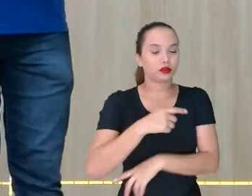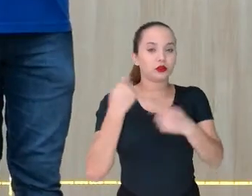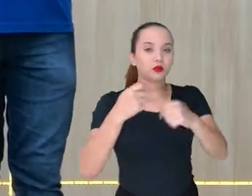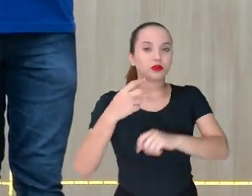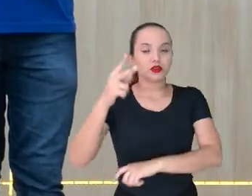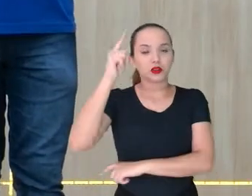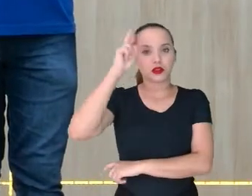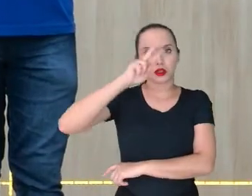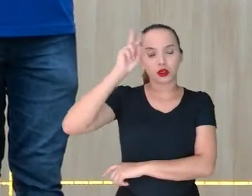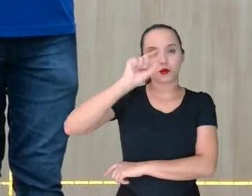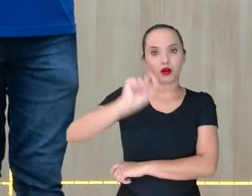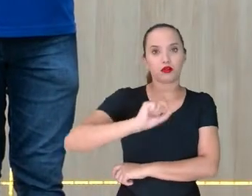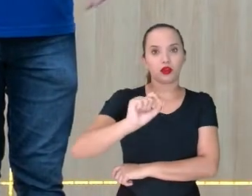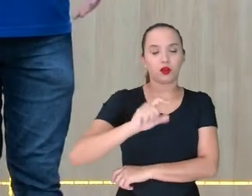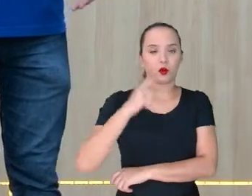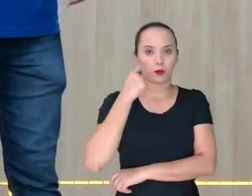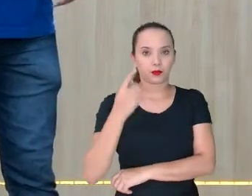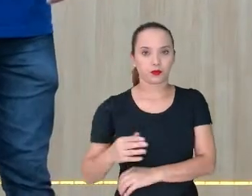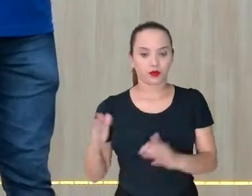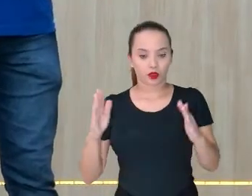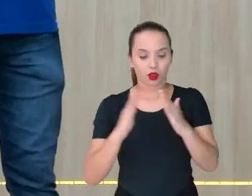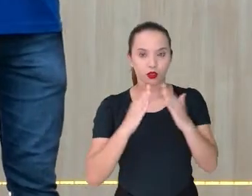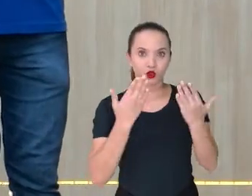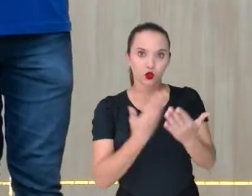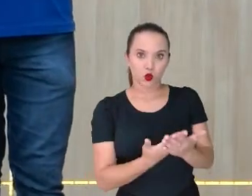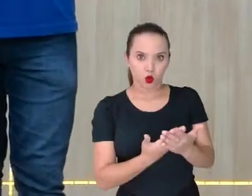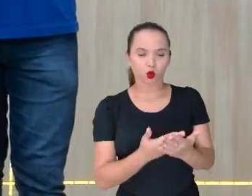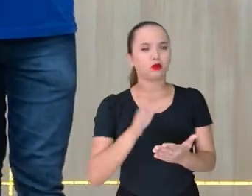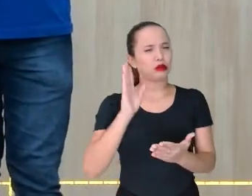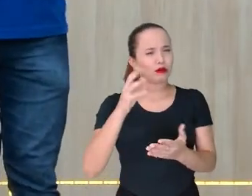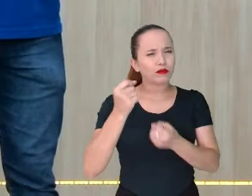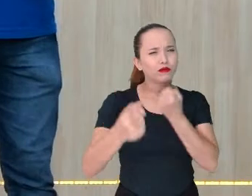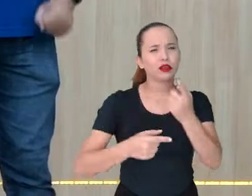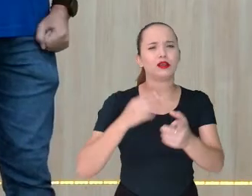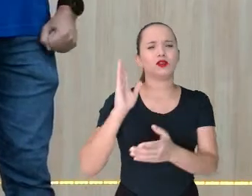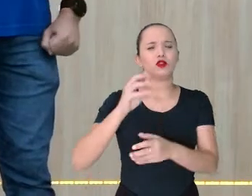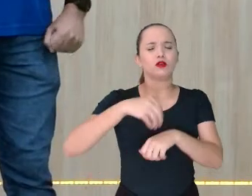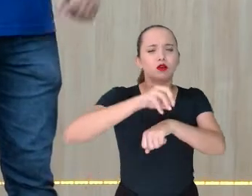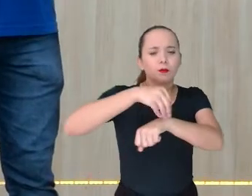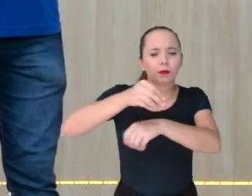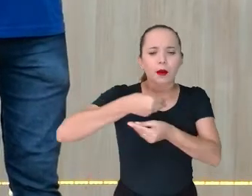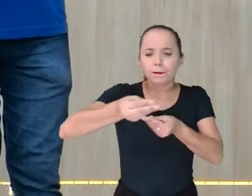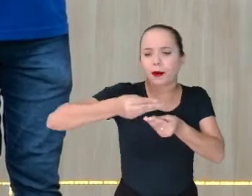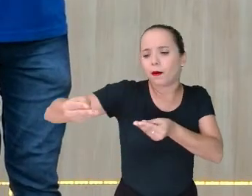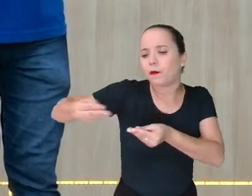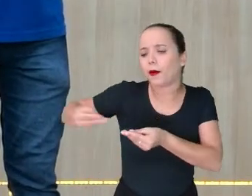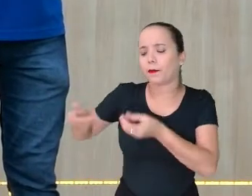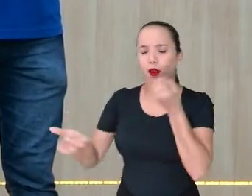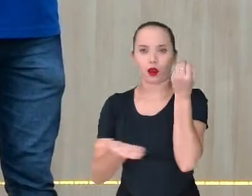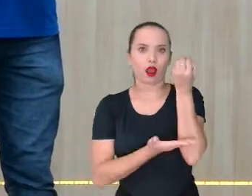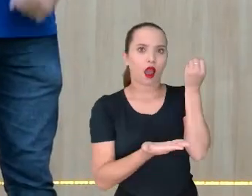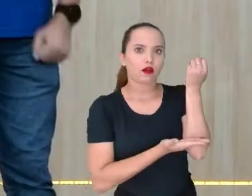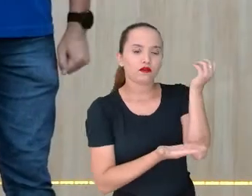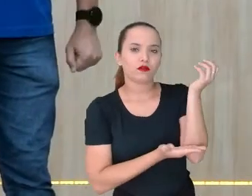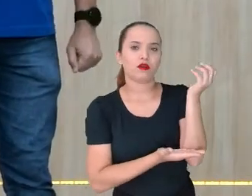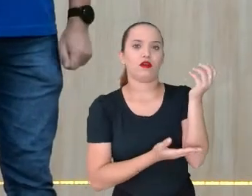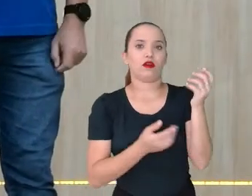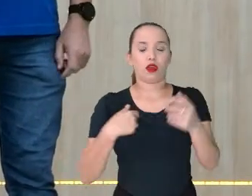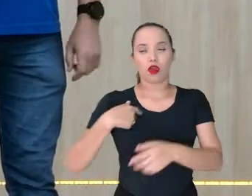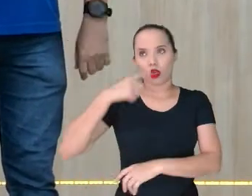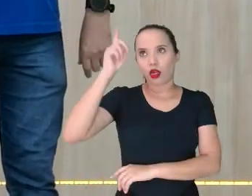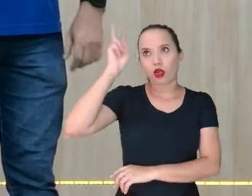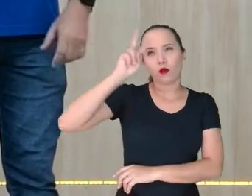gente, por exemplo, nas escolas, muitas vezes foi distribuído uma garrafinha, né, ou um copinho. Por exemplo, eu me lembro que aqui na Prefeitura do